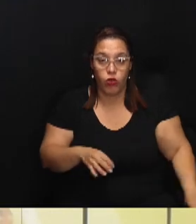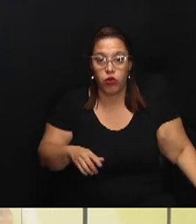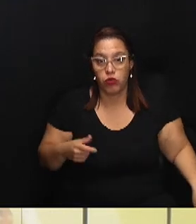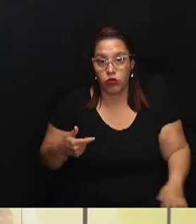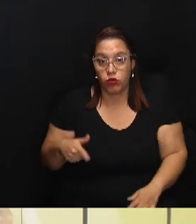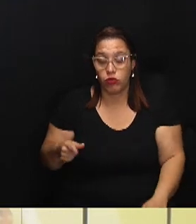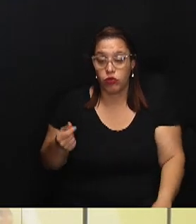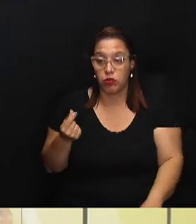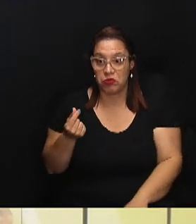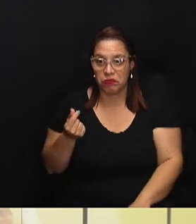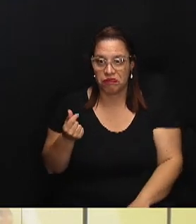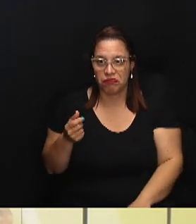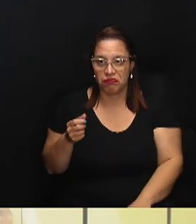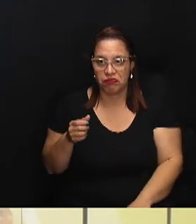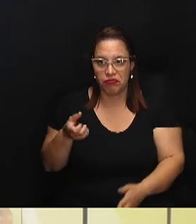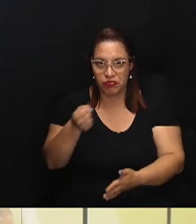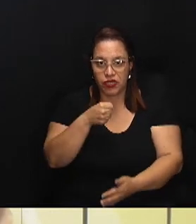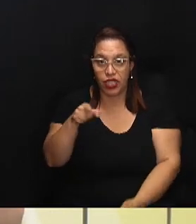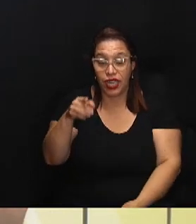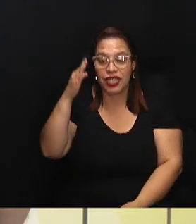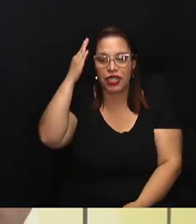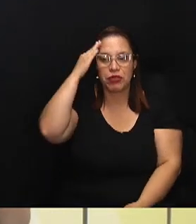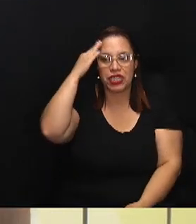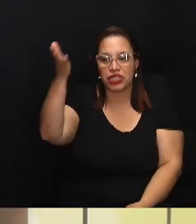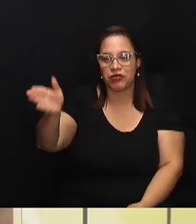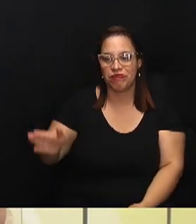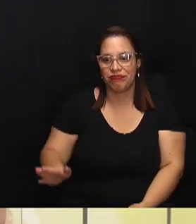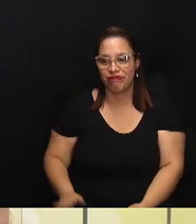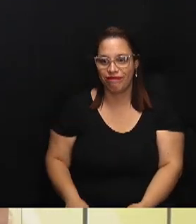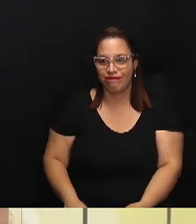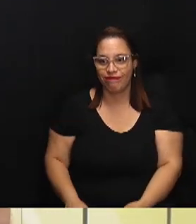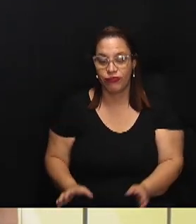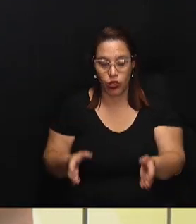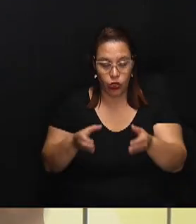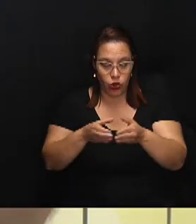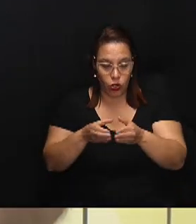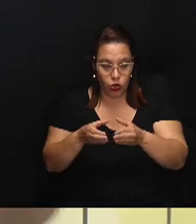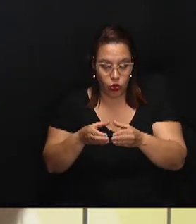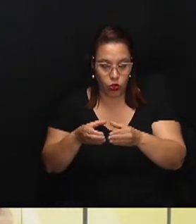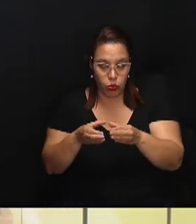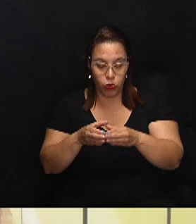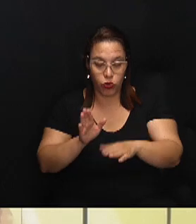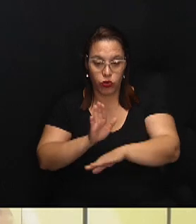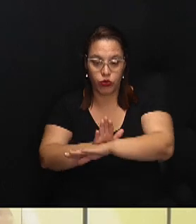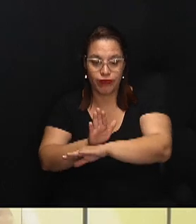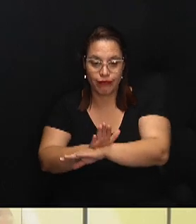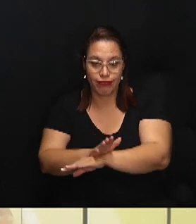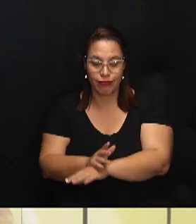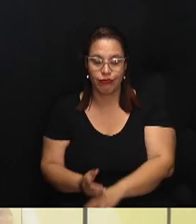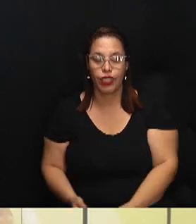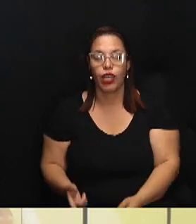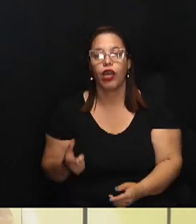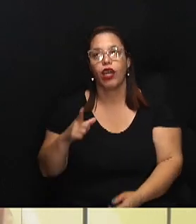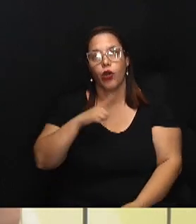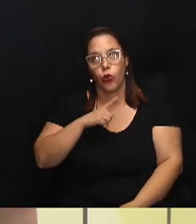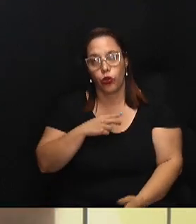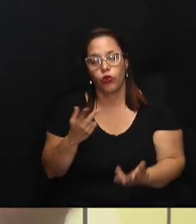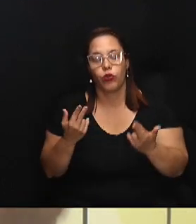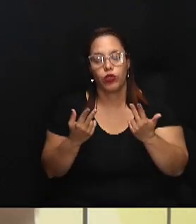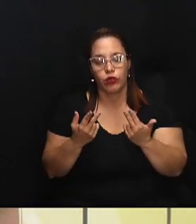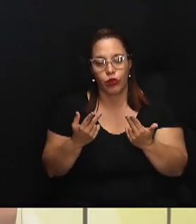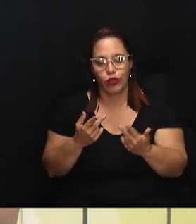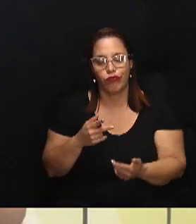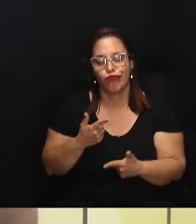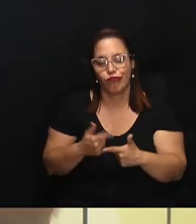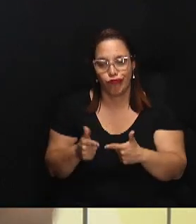milionário alcoólatra como ele e falou, não, esse cara me entende. E aí criou um grupo de ajuda mútua, né? Pessoas que passam pelo mesmo problema, né, eles podem realmente